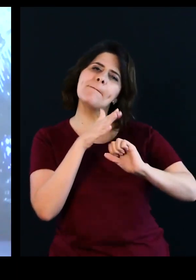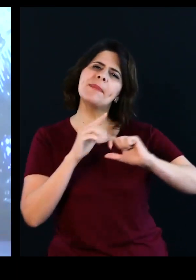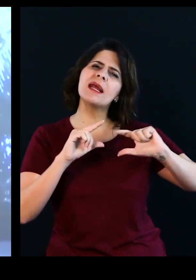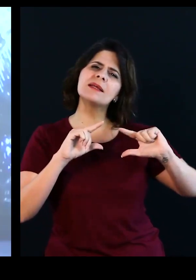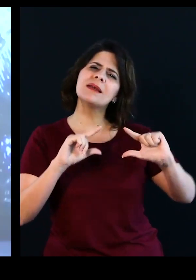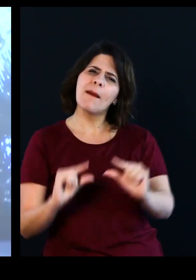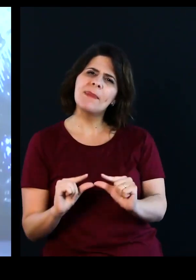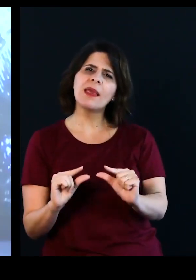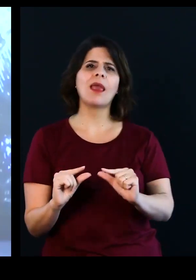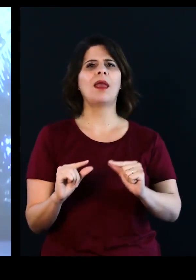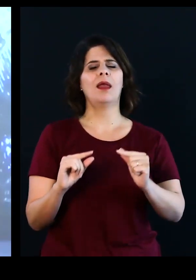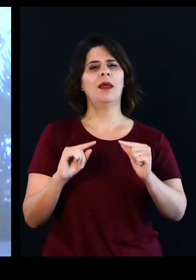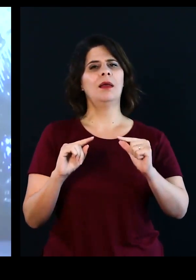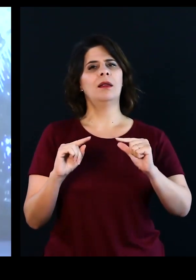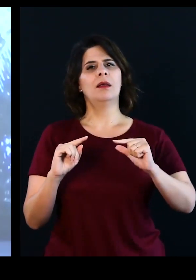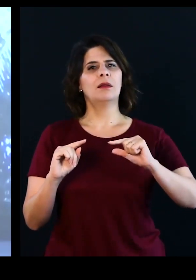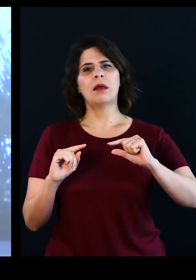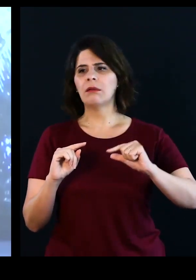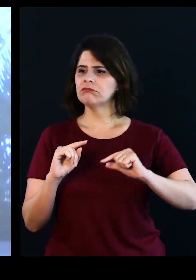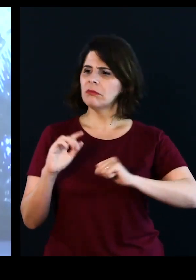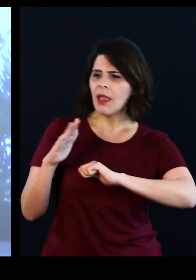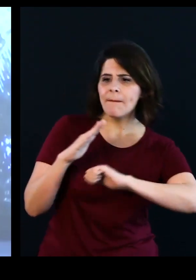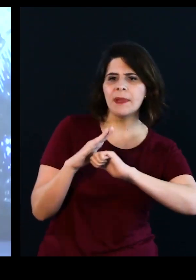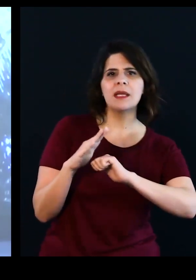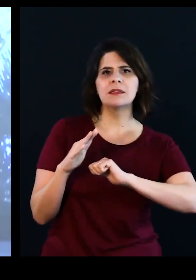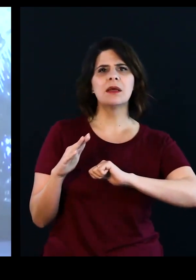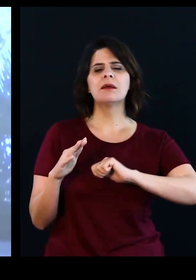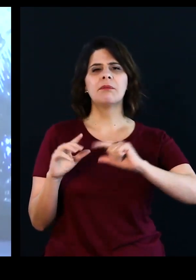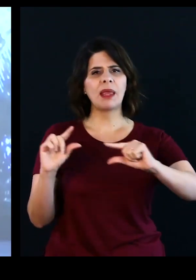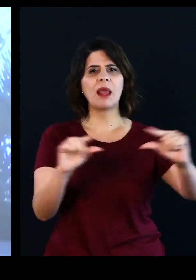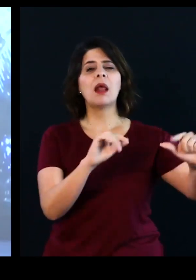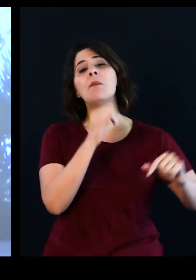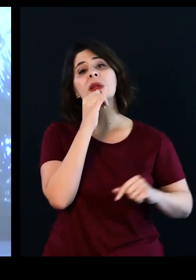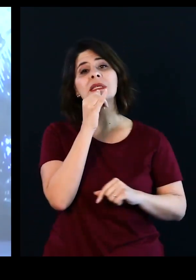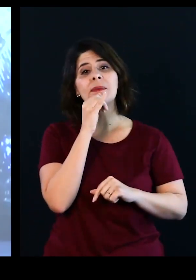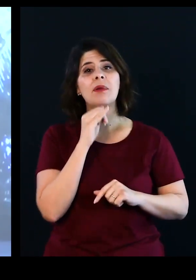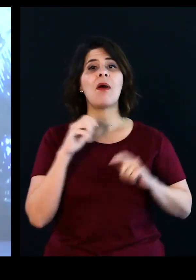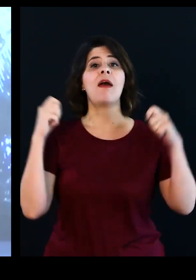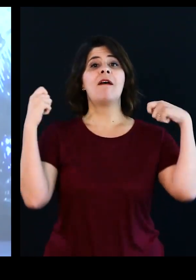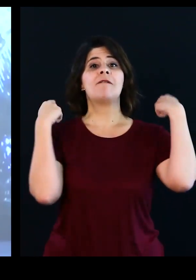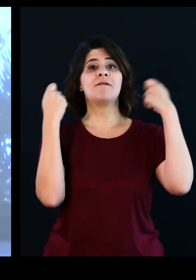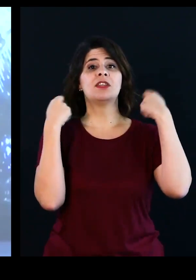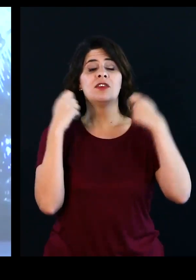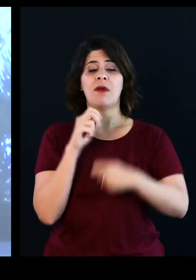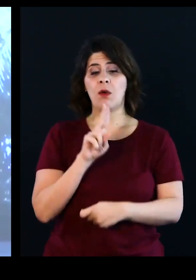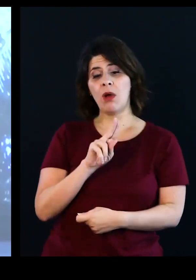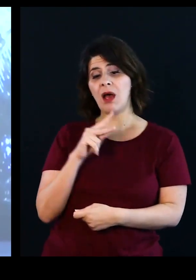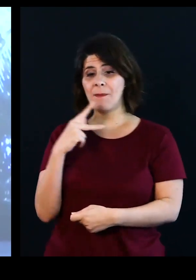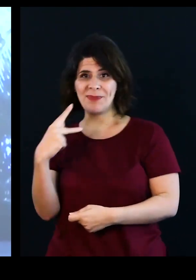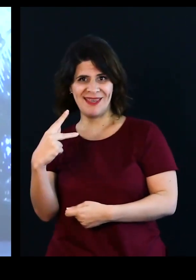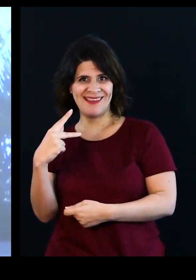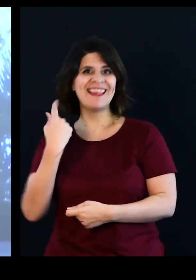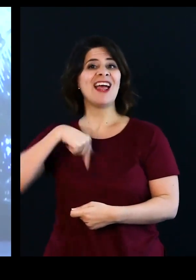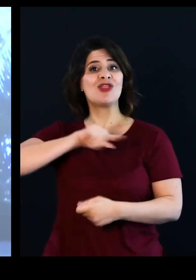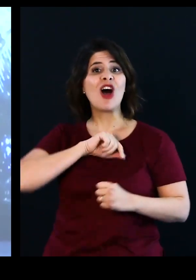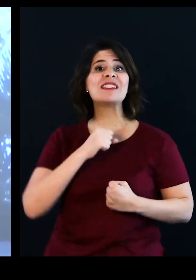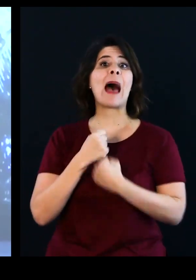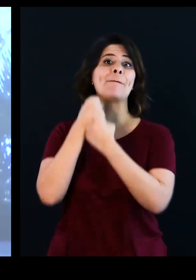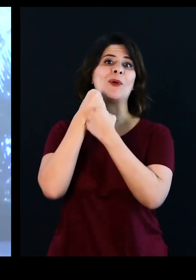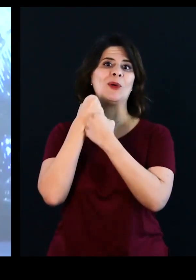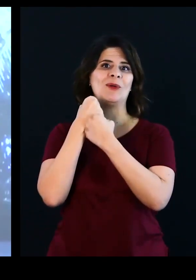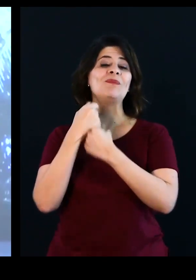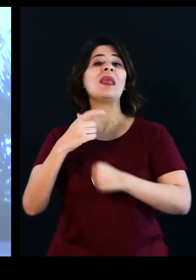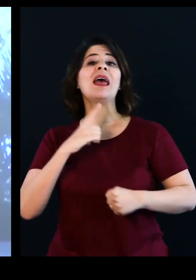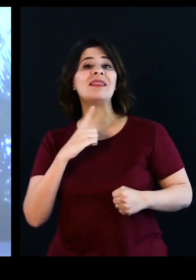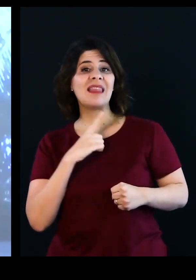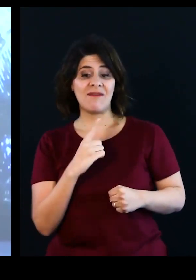artistas de pequeno porte em todo o Brasil, como, por exemplo, o Festival Up, que a gente está apoiando e que teve mais de 17